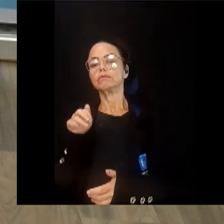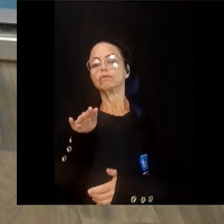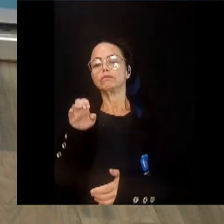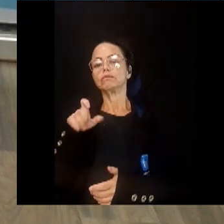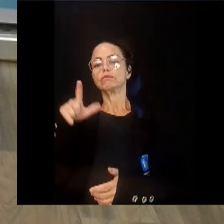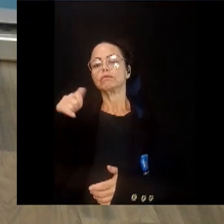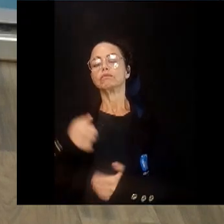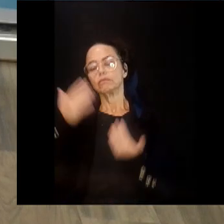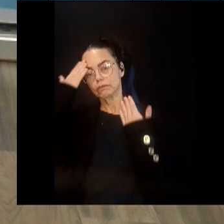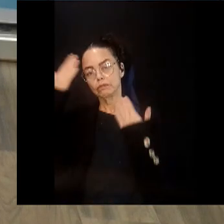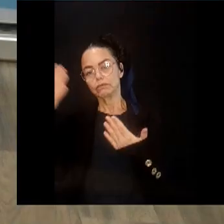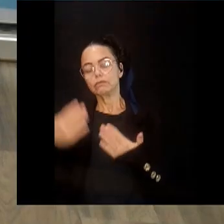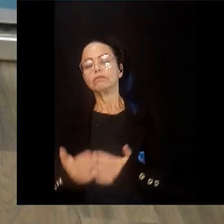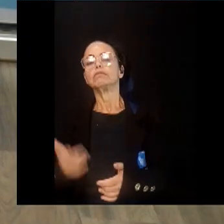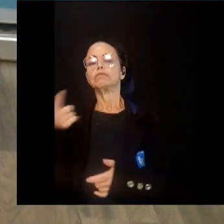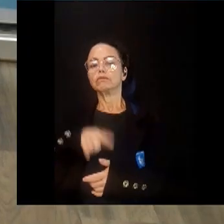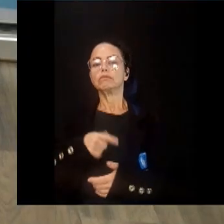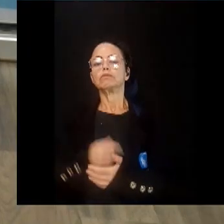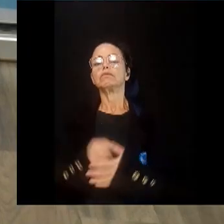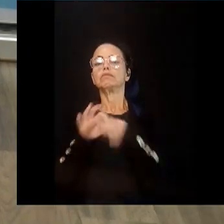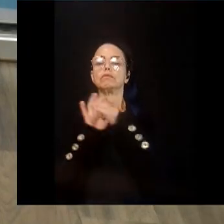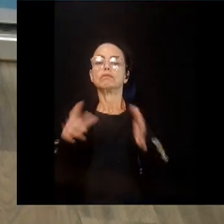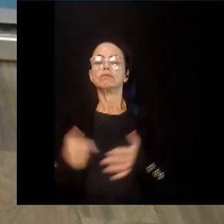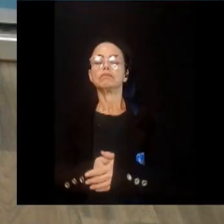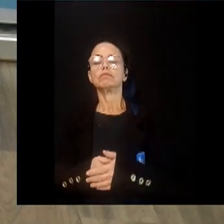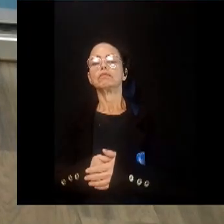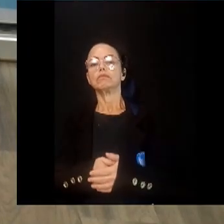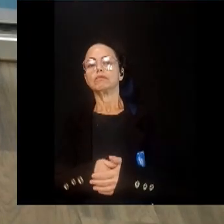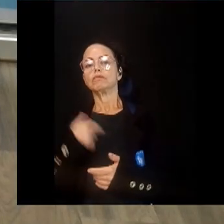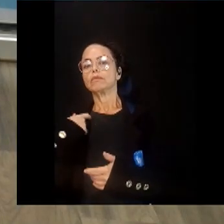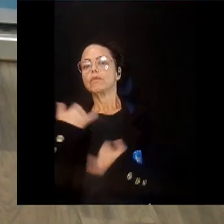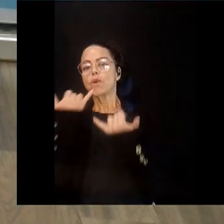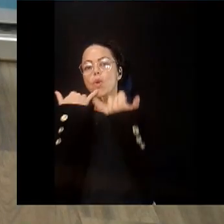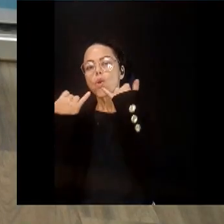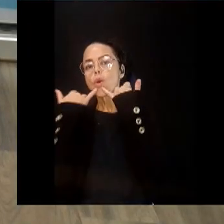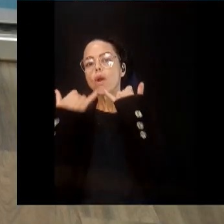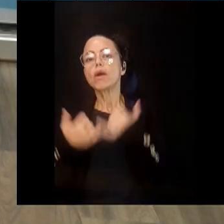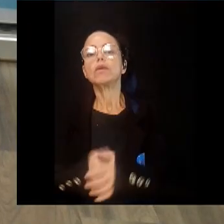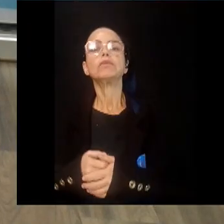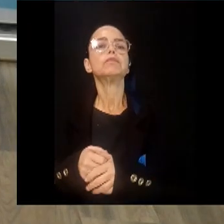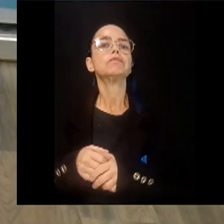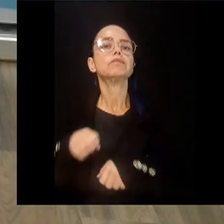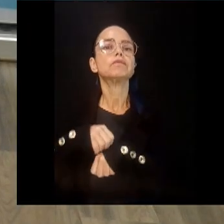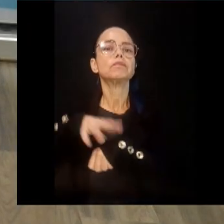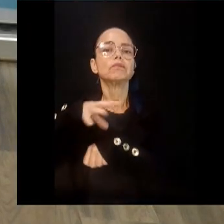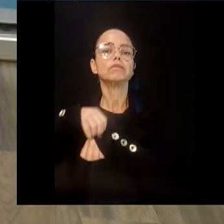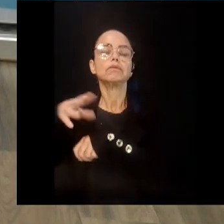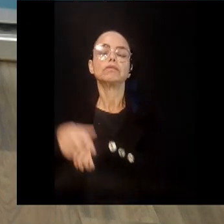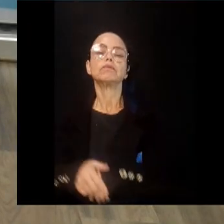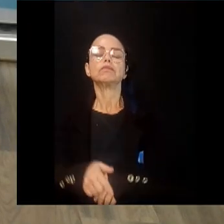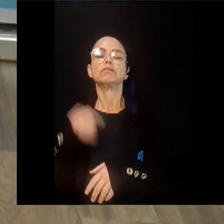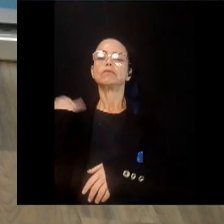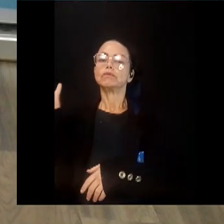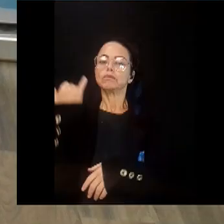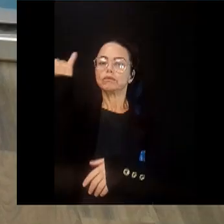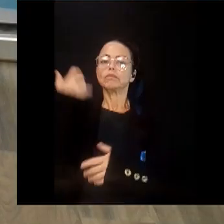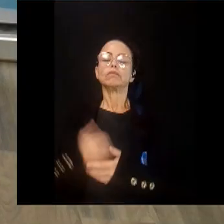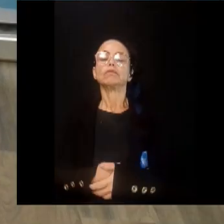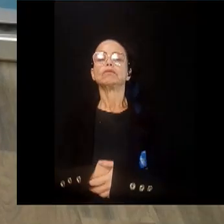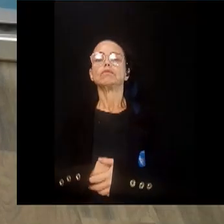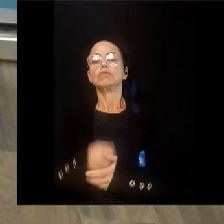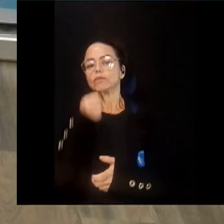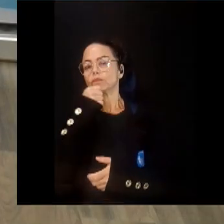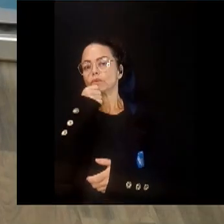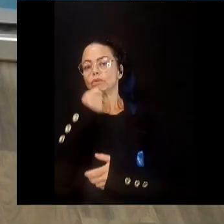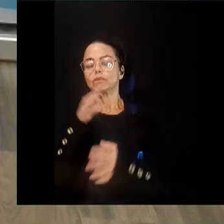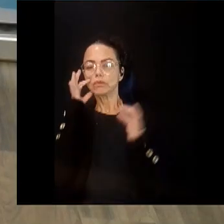obrigado novamente pela disponibilidade do seu tempo. As informações que foram passadas aqui de grande valia para o nosso telespectador entender o que